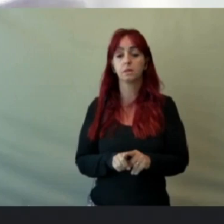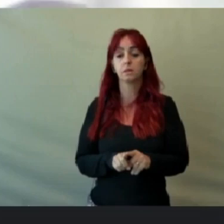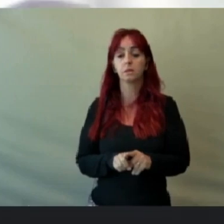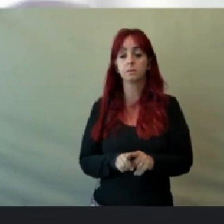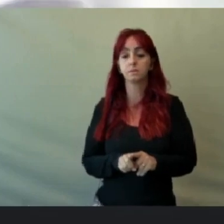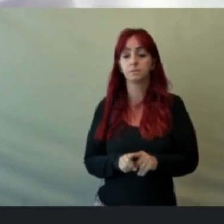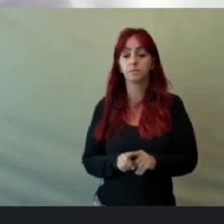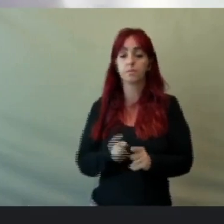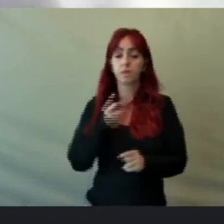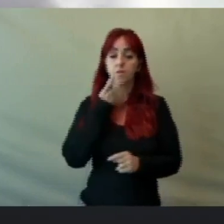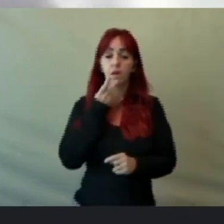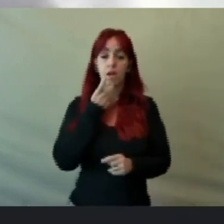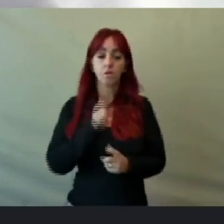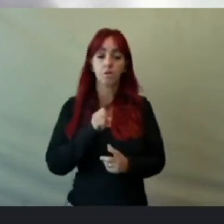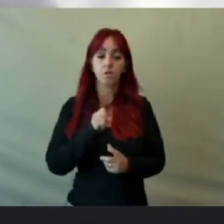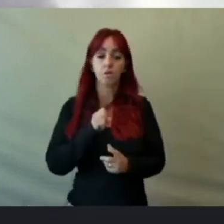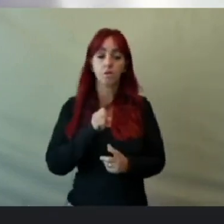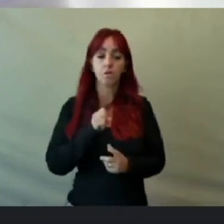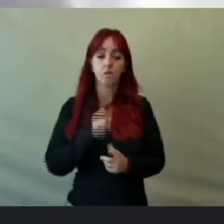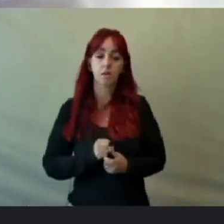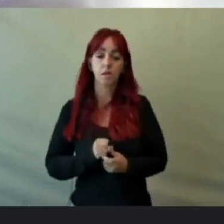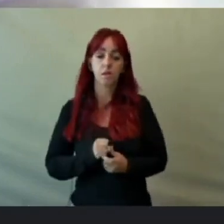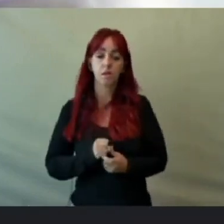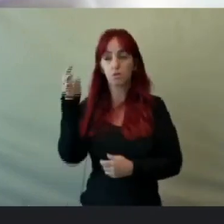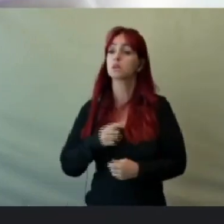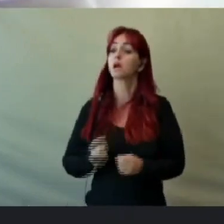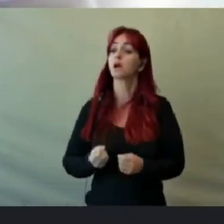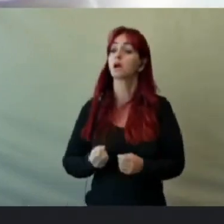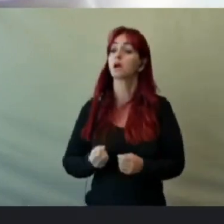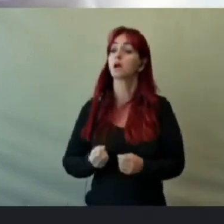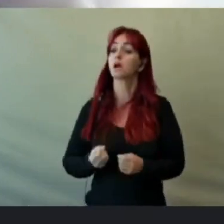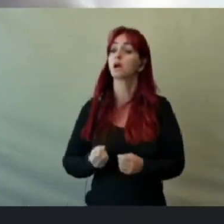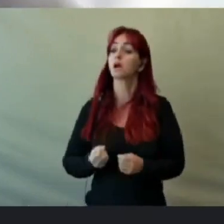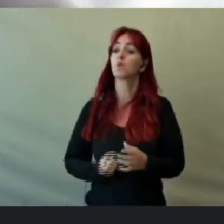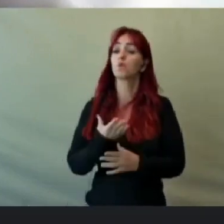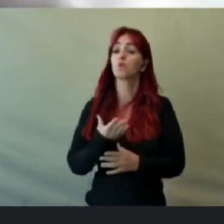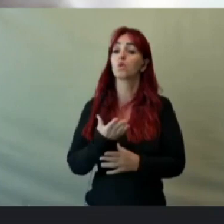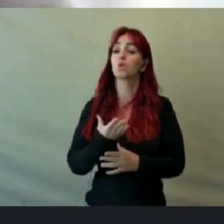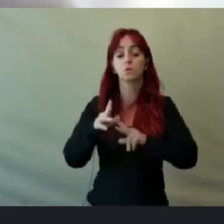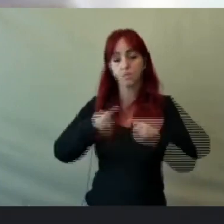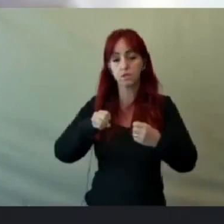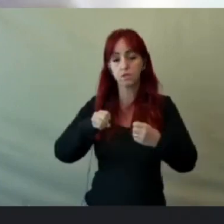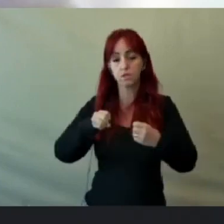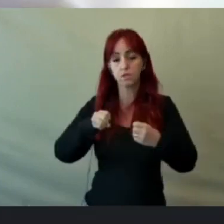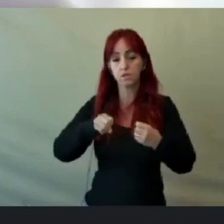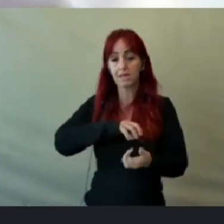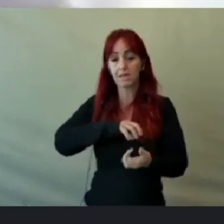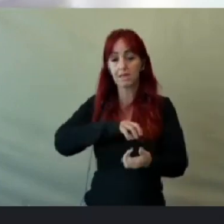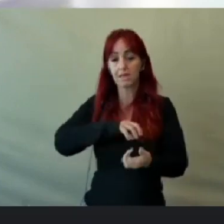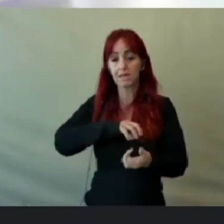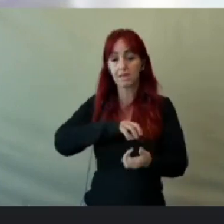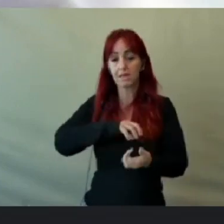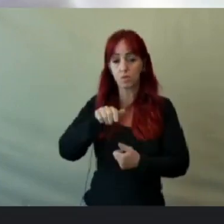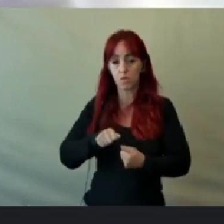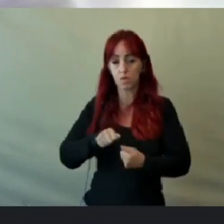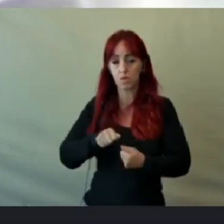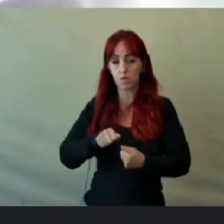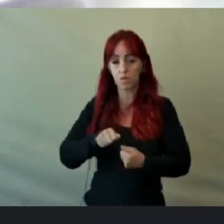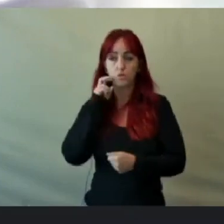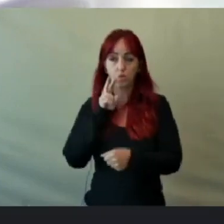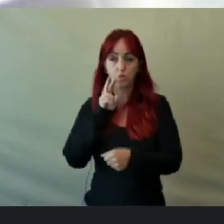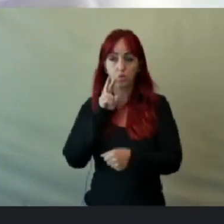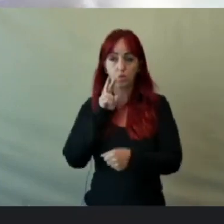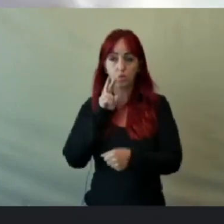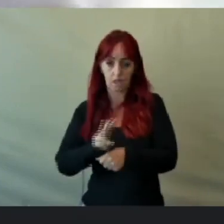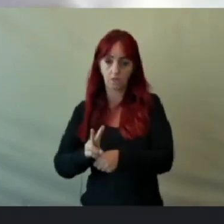uma política nacional de cuidados e nessa política nacional de cuidados nós esperamos que entrem de